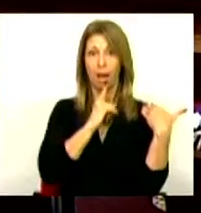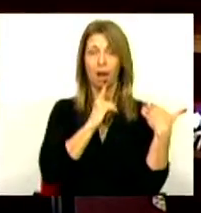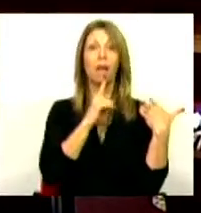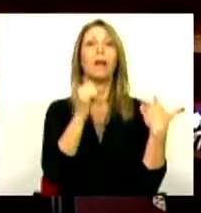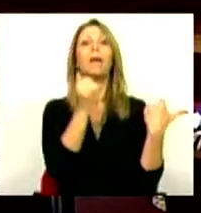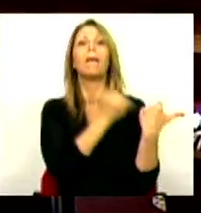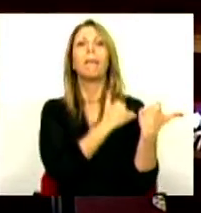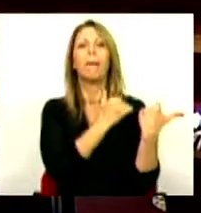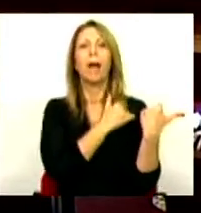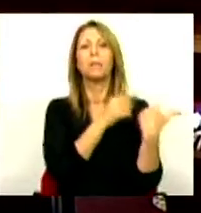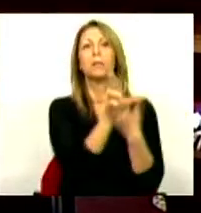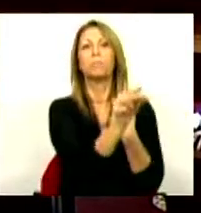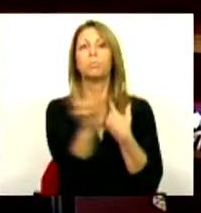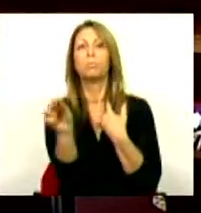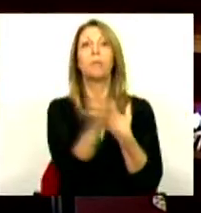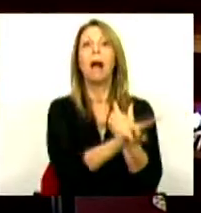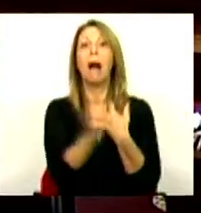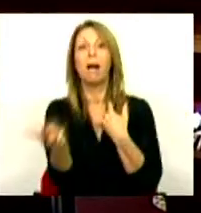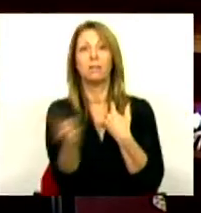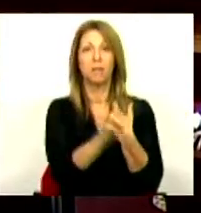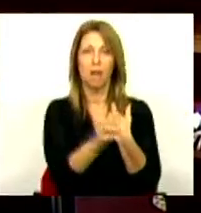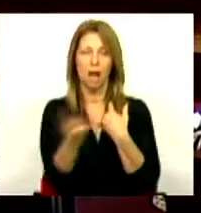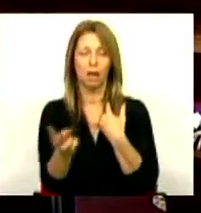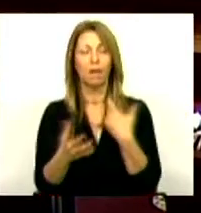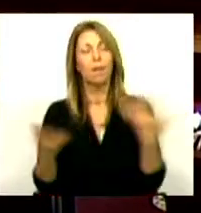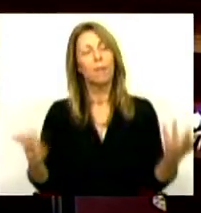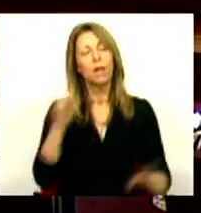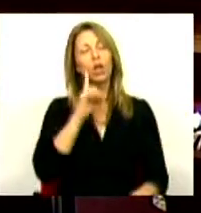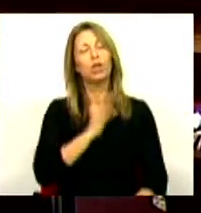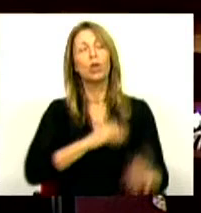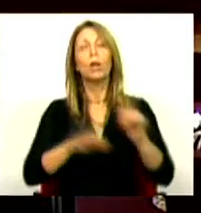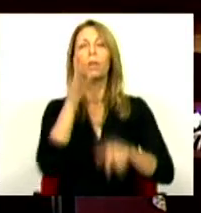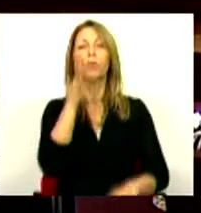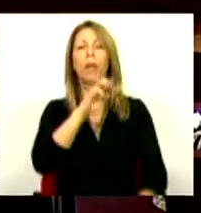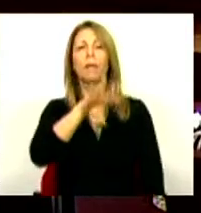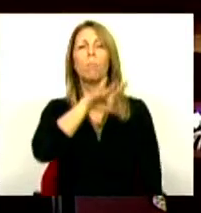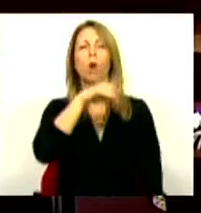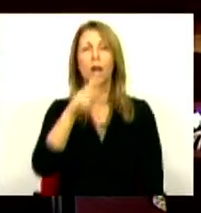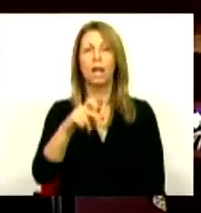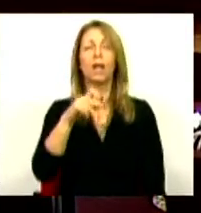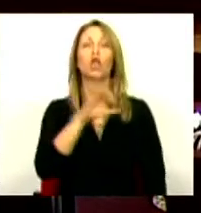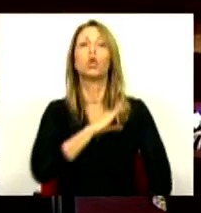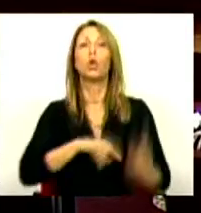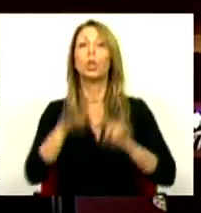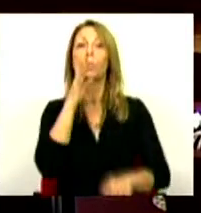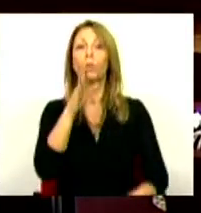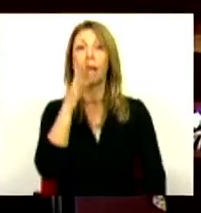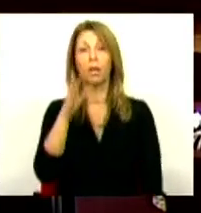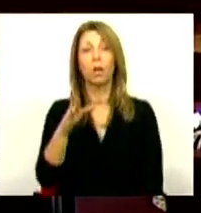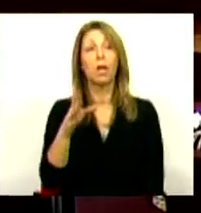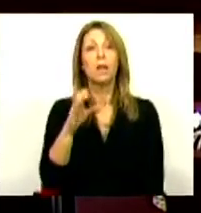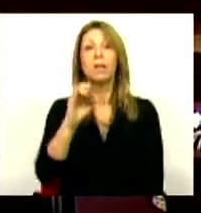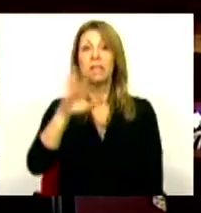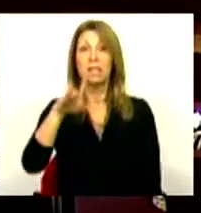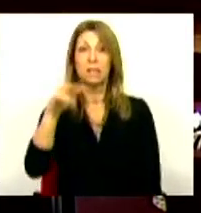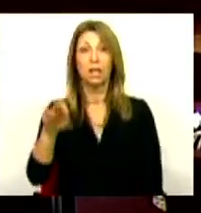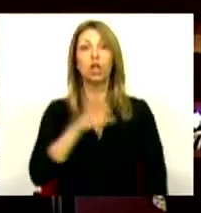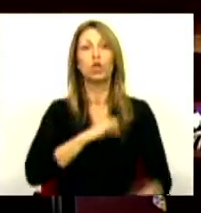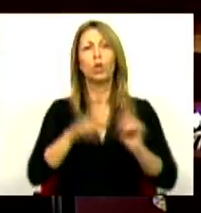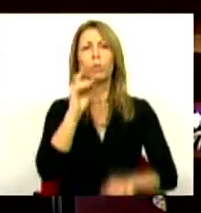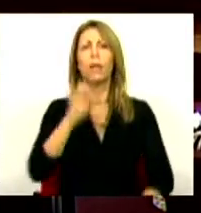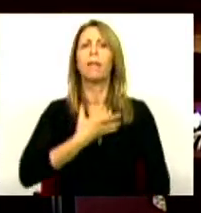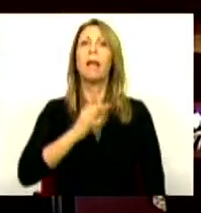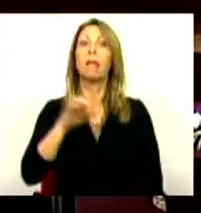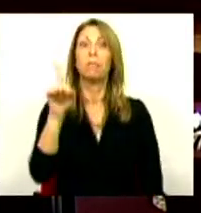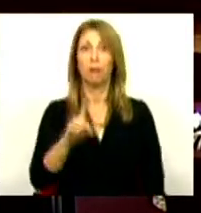residência alternada. Mas, Senhora Deputada Mónica Quintela e Senhora Deputada Sila Meirelles e Senhor Deputado André Ventura, nós não pretendemos estabelecer,